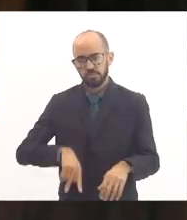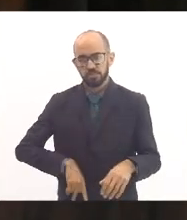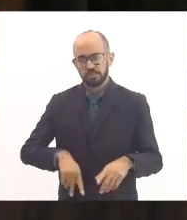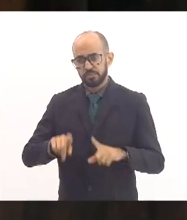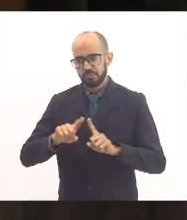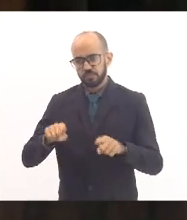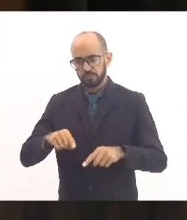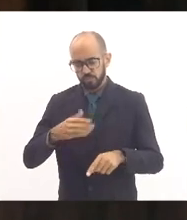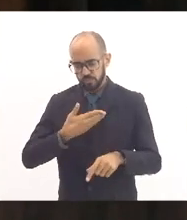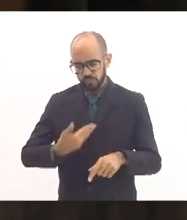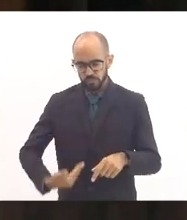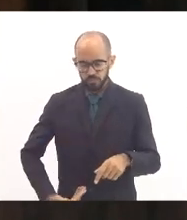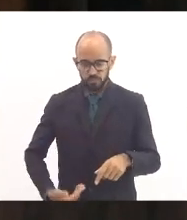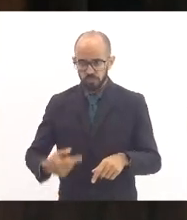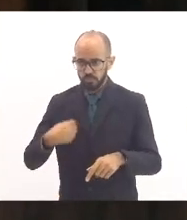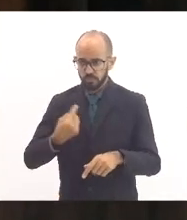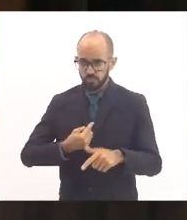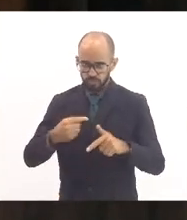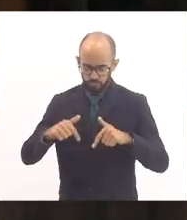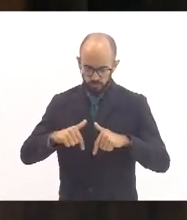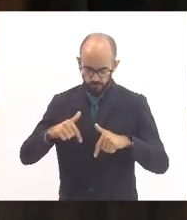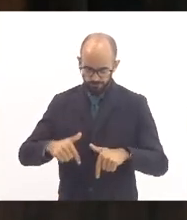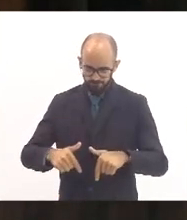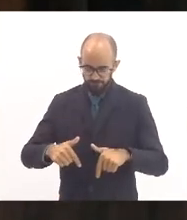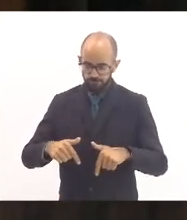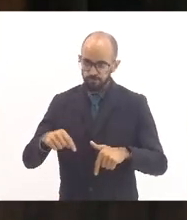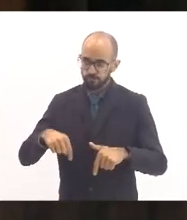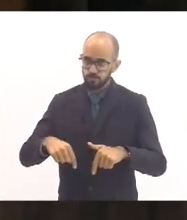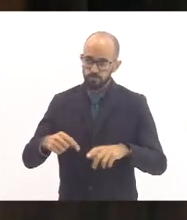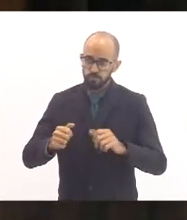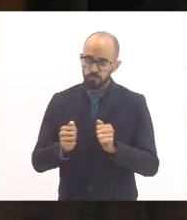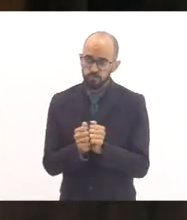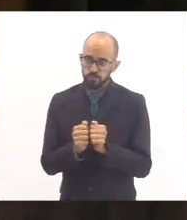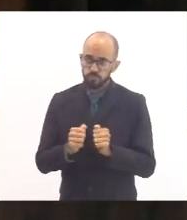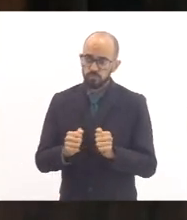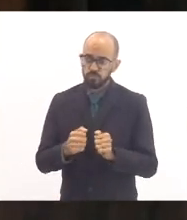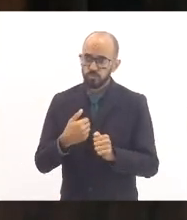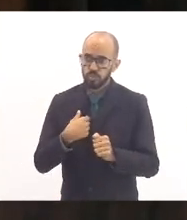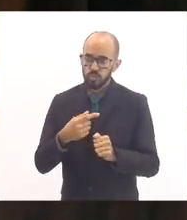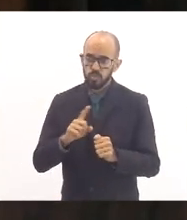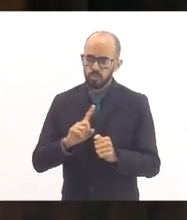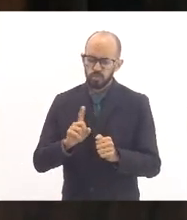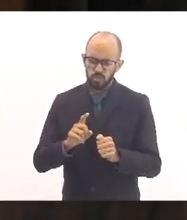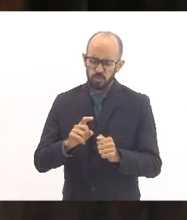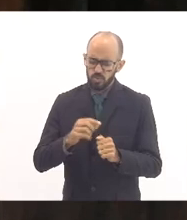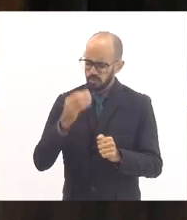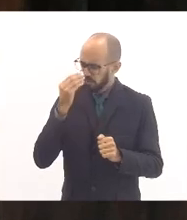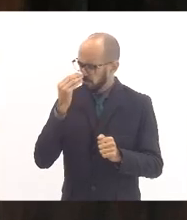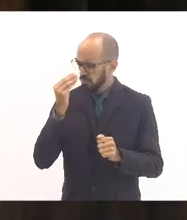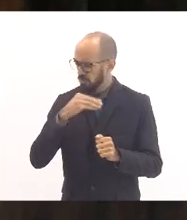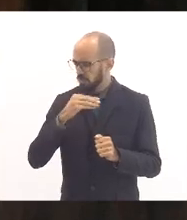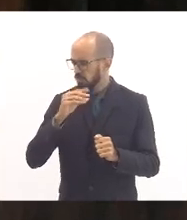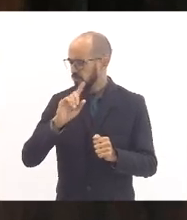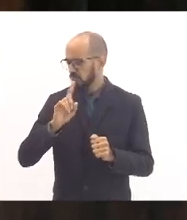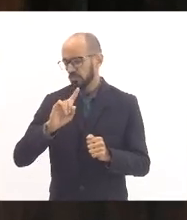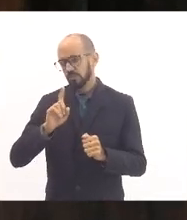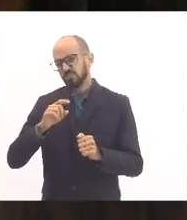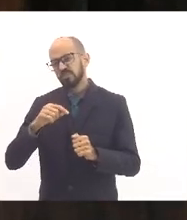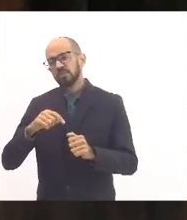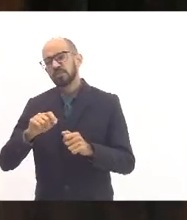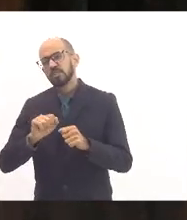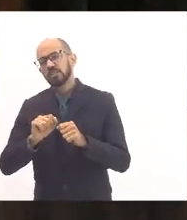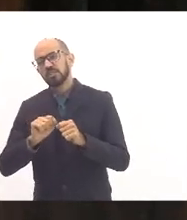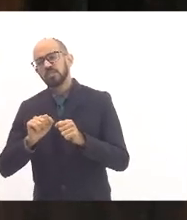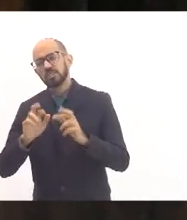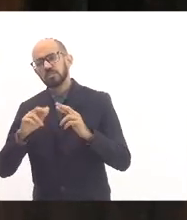servidor servidores públicos a gente enfrentou aqui junto Porque não tô jogando para a plateia muito o contrário a gente está numa reunião